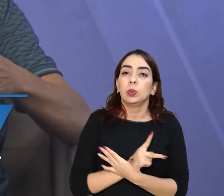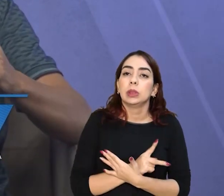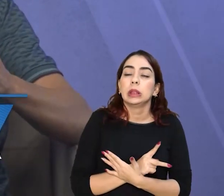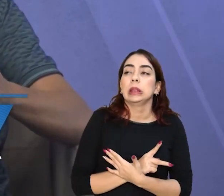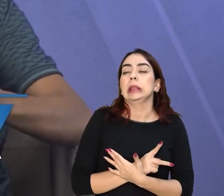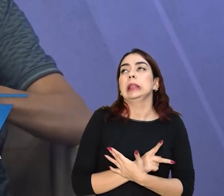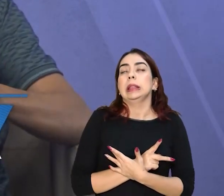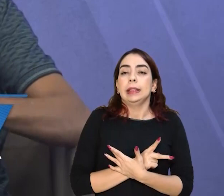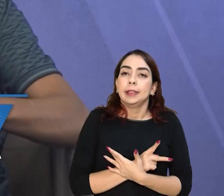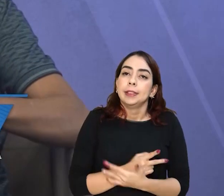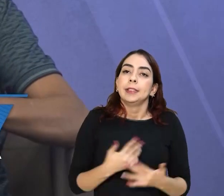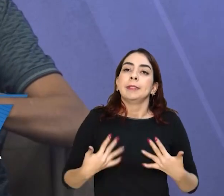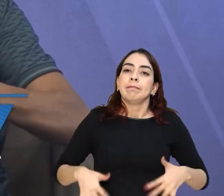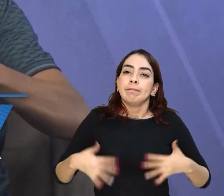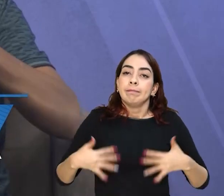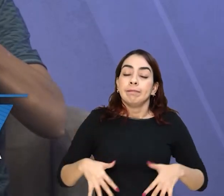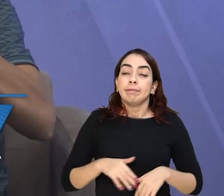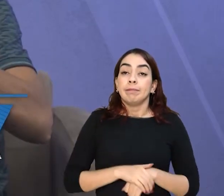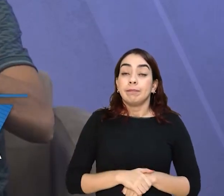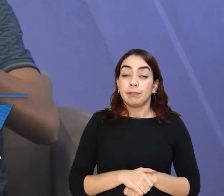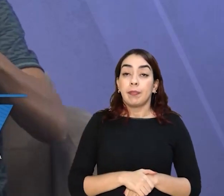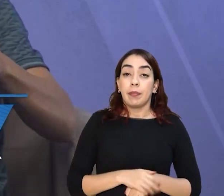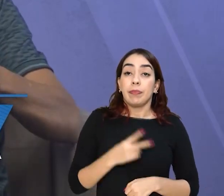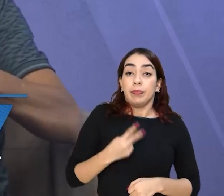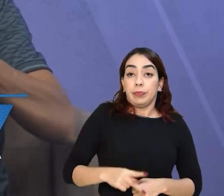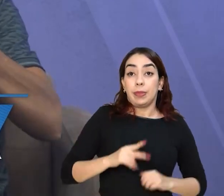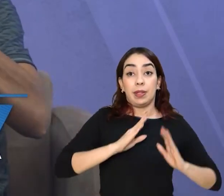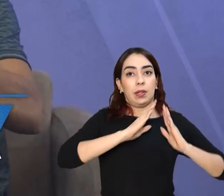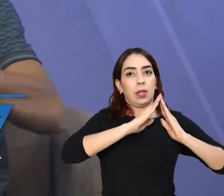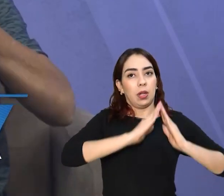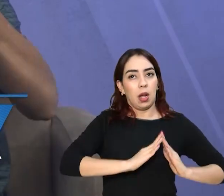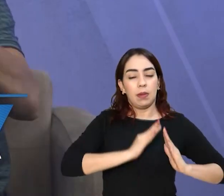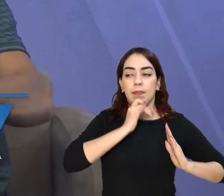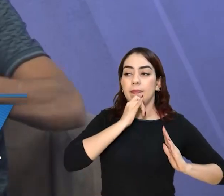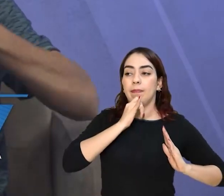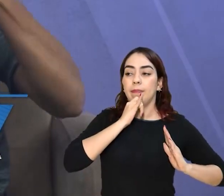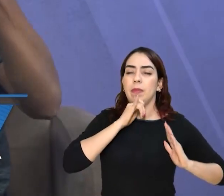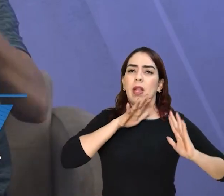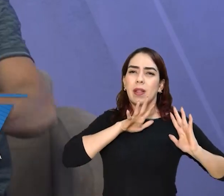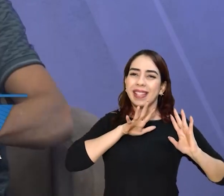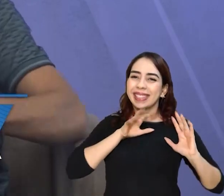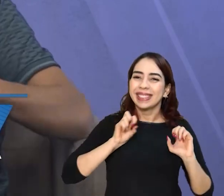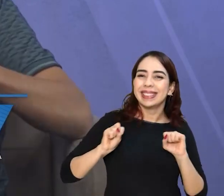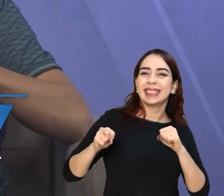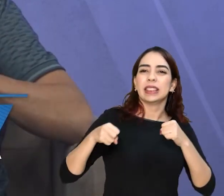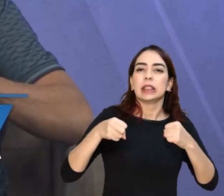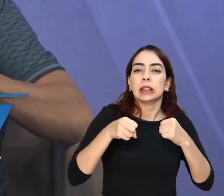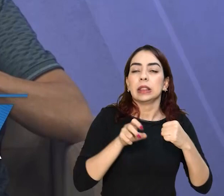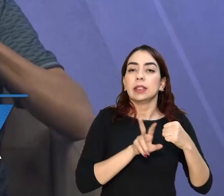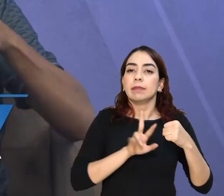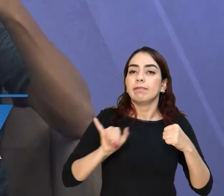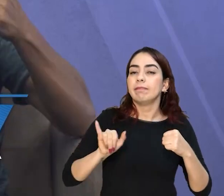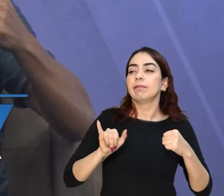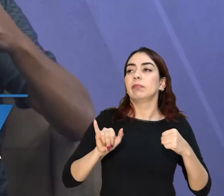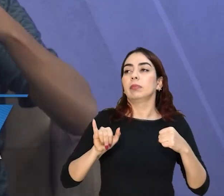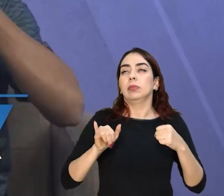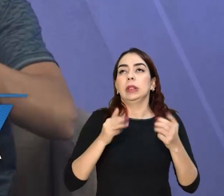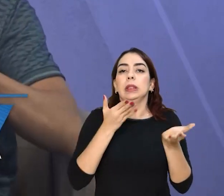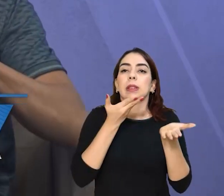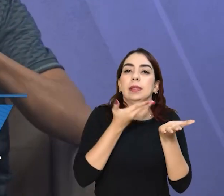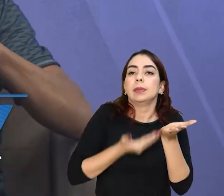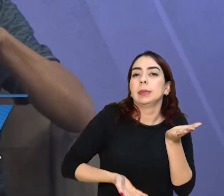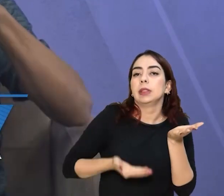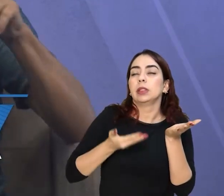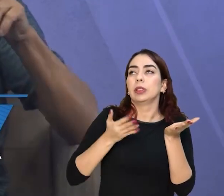jogos. O Fortaleza tem o predomínio, principalmente em casa, né? Domina, vai para cima, perde um balaio de gol. Aliás, perde não, porque não